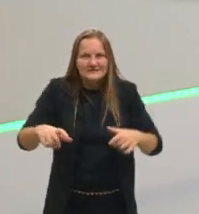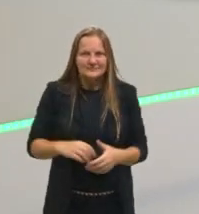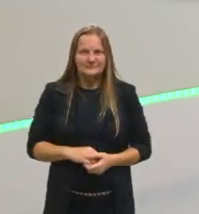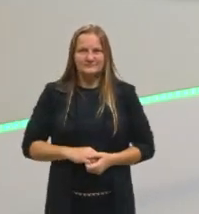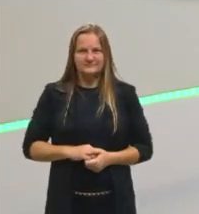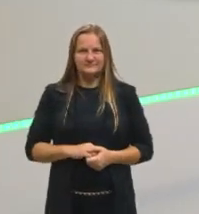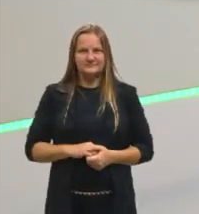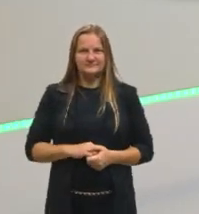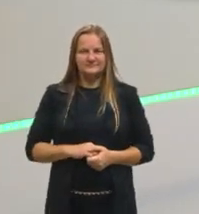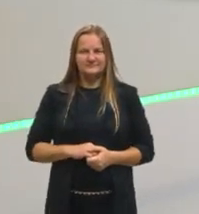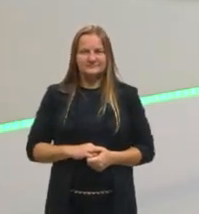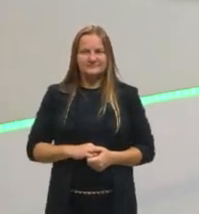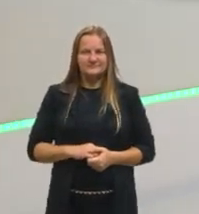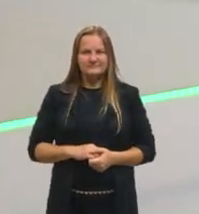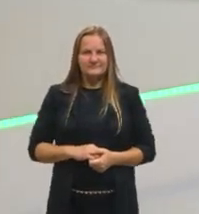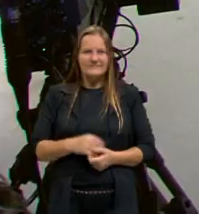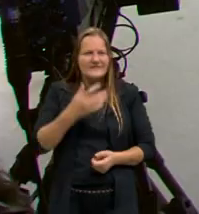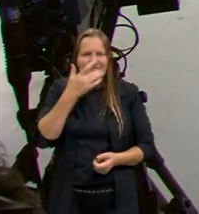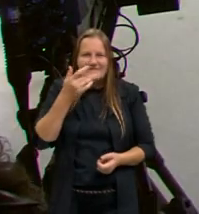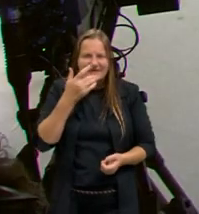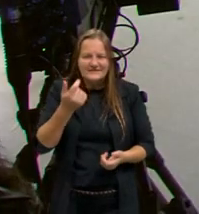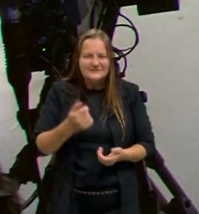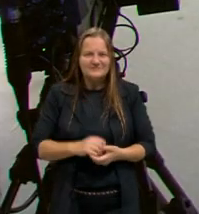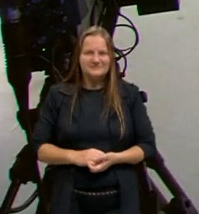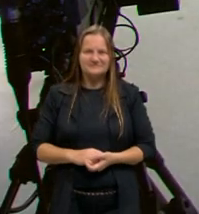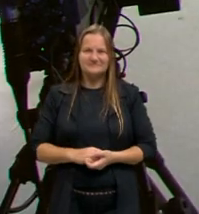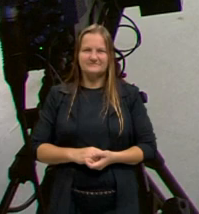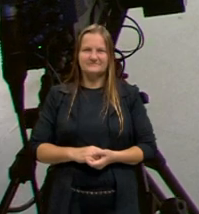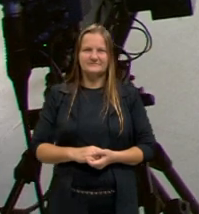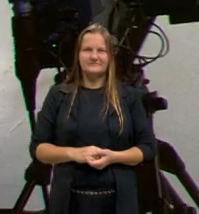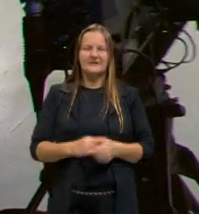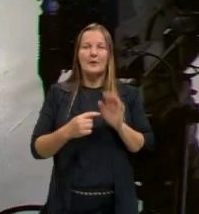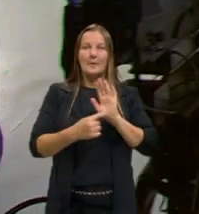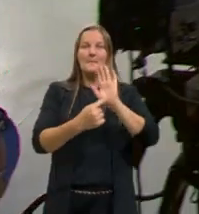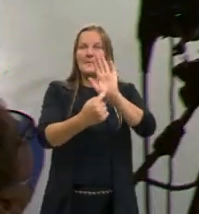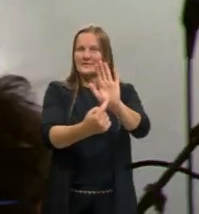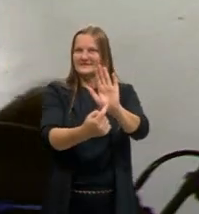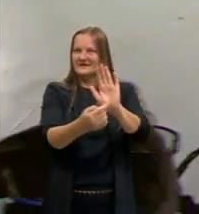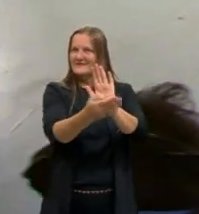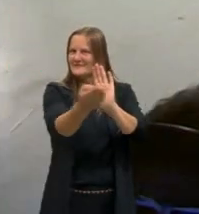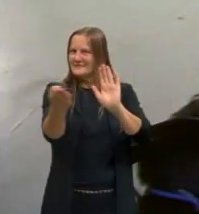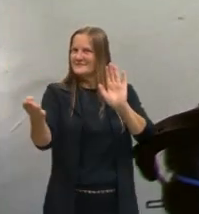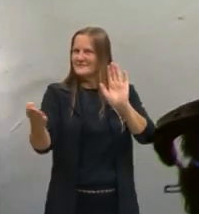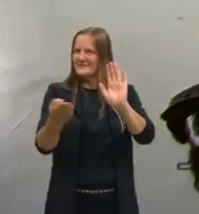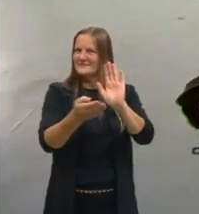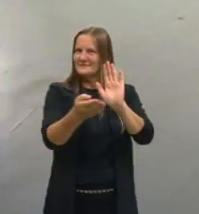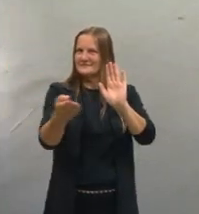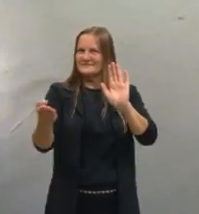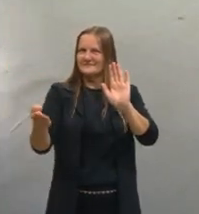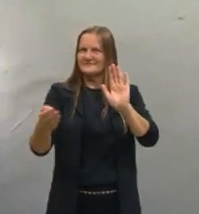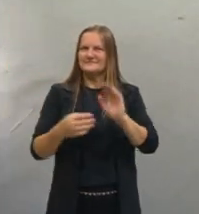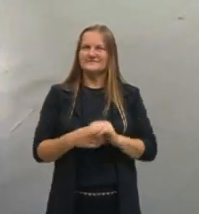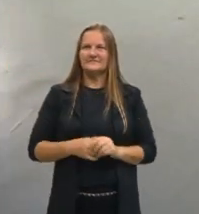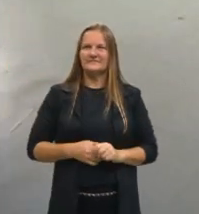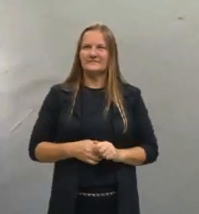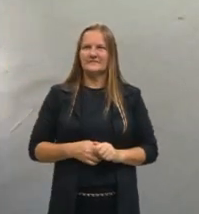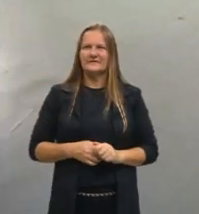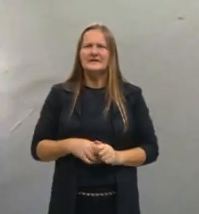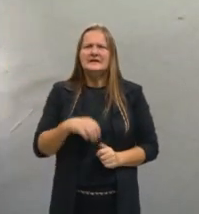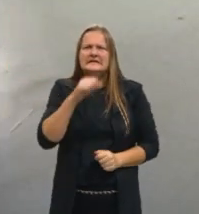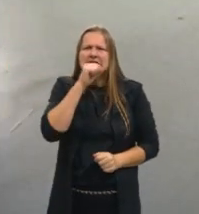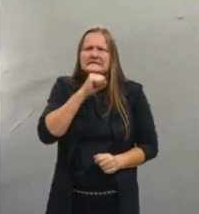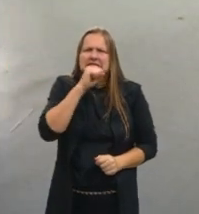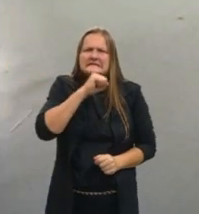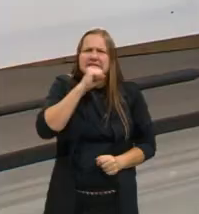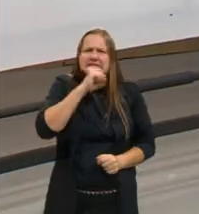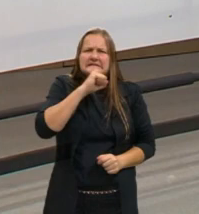os outros pontos cardeais Tá e agora eu vou mostrar aqui para você só um dos instrumentos mais antigos que a